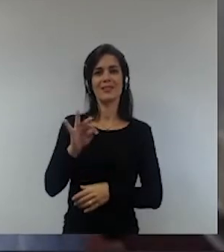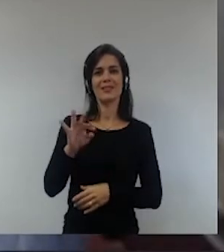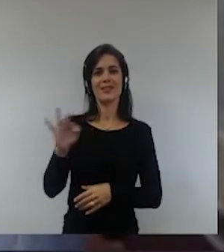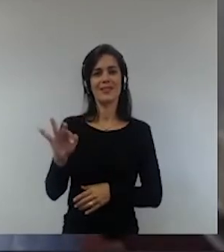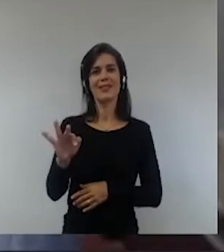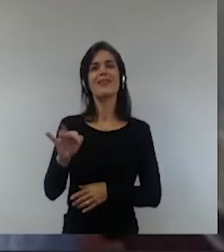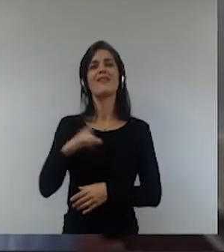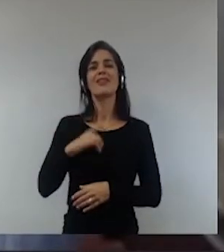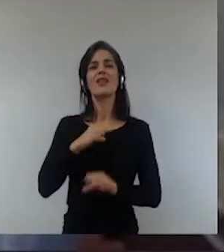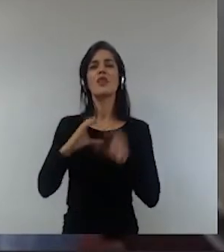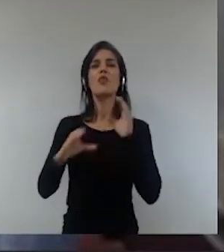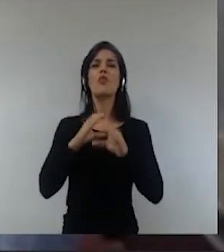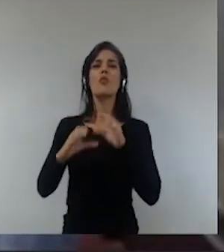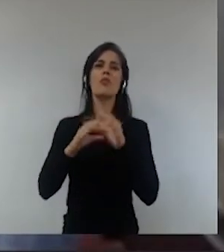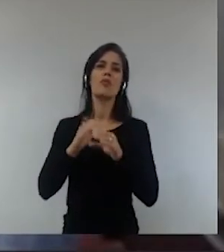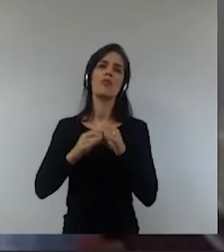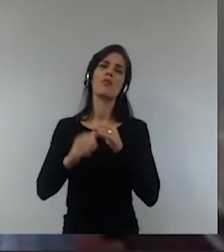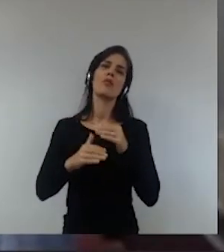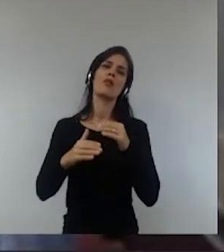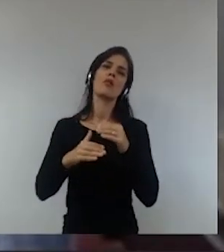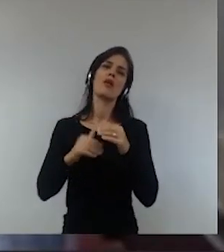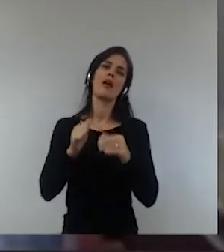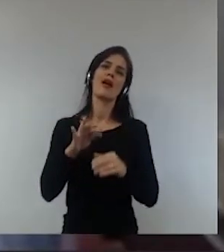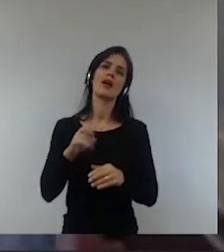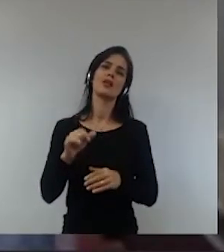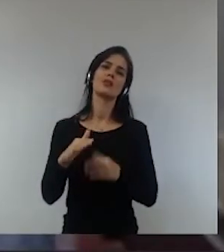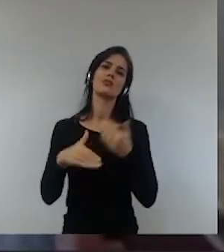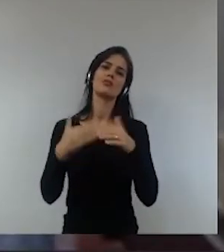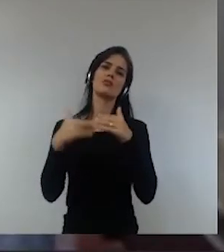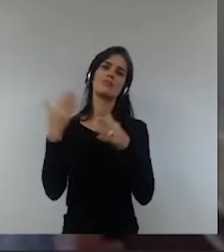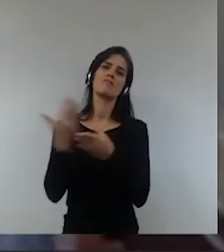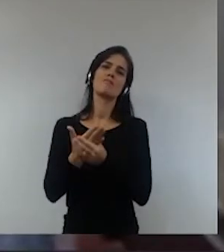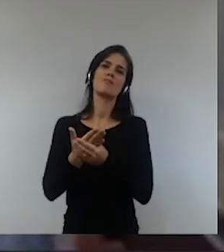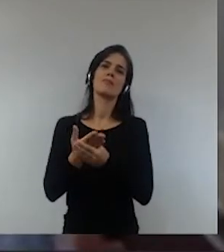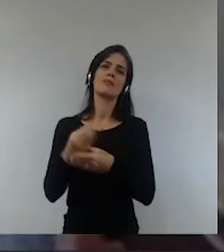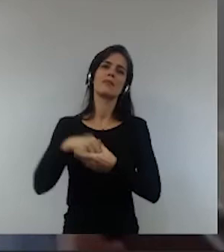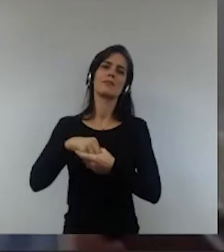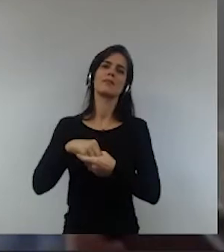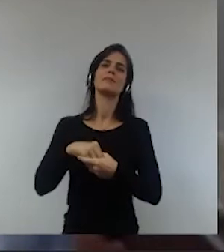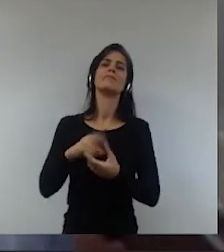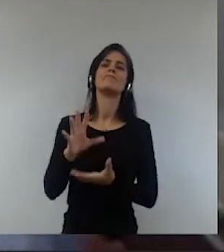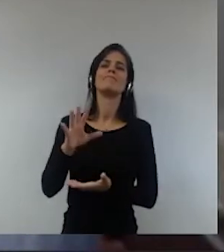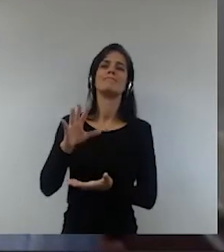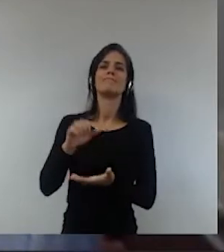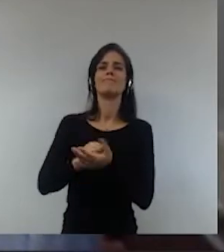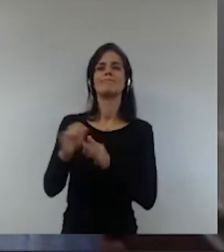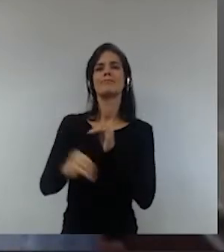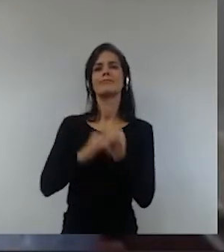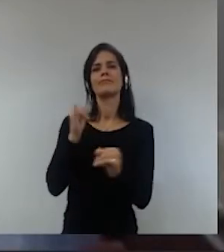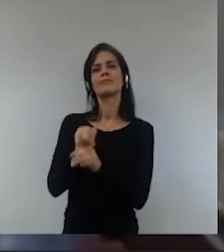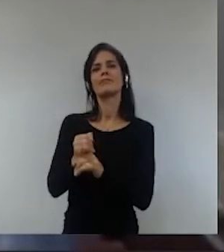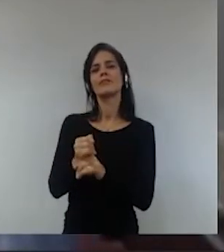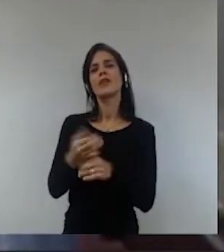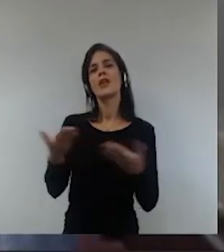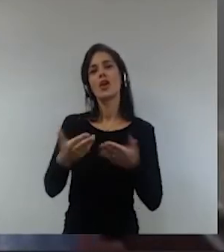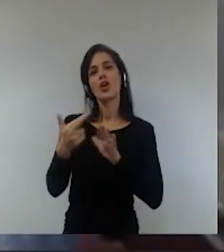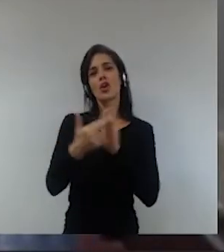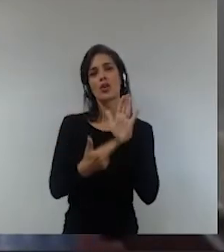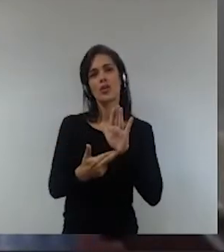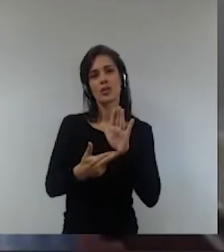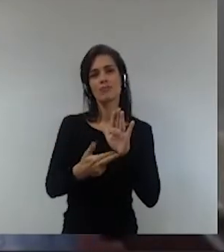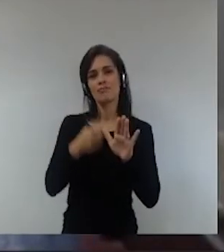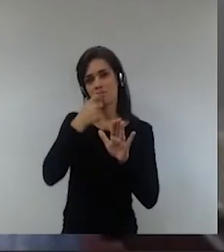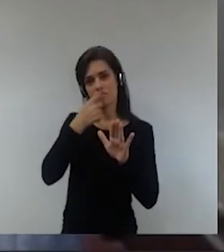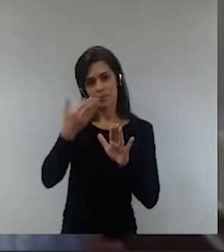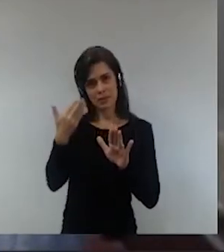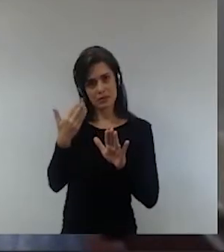haver essa comunicação dos atos processuais diretamente por mensagem eletrônica. E nessa regulamentação, agora de 17 de